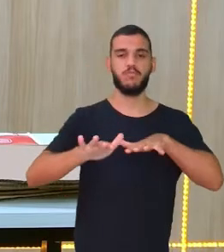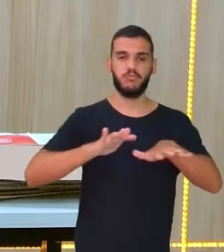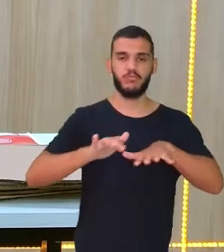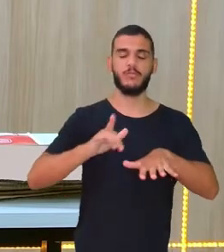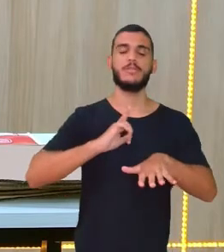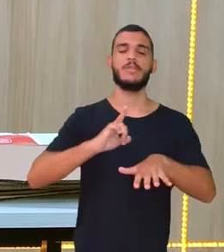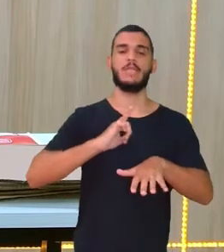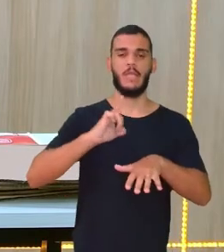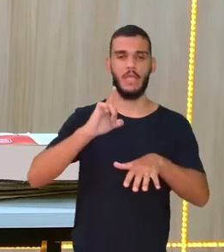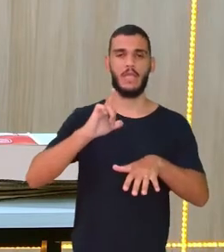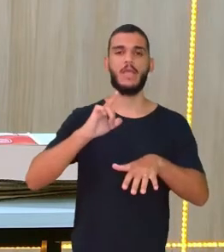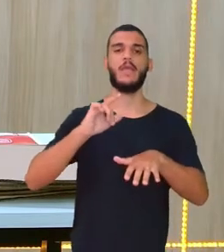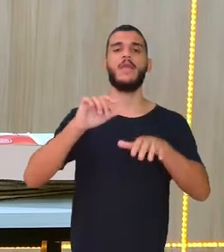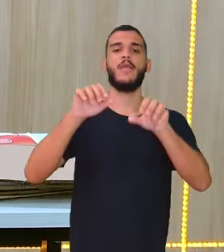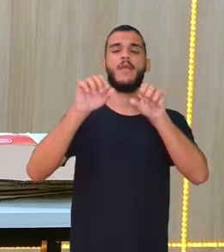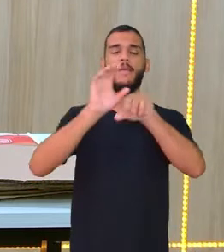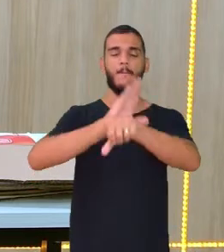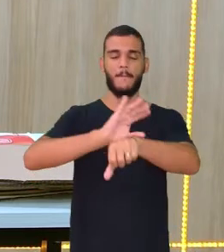em movimento,